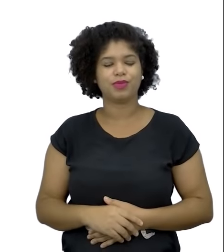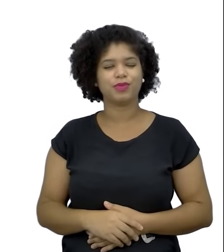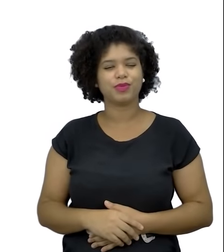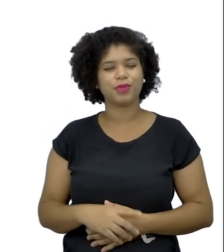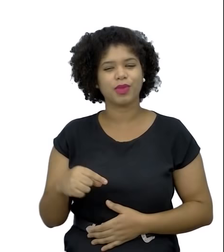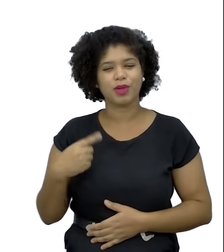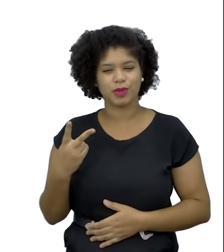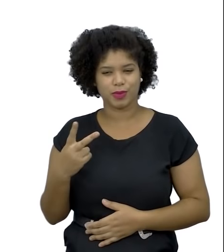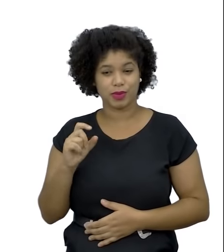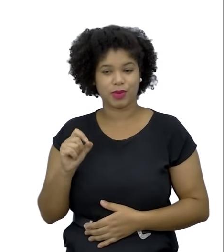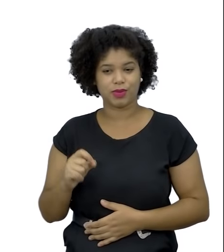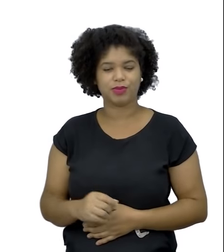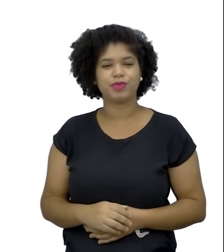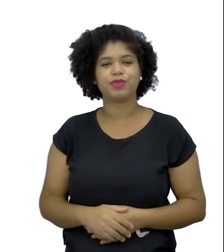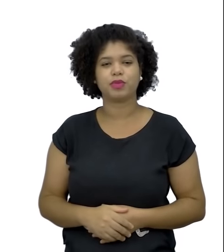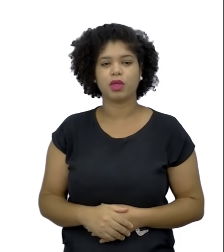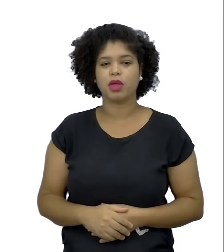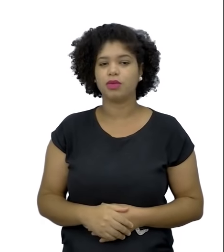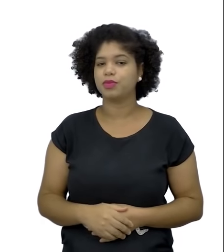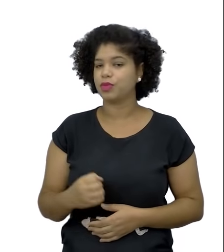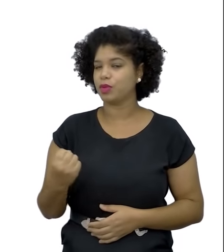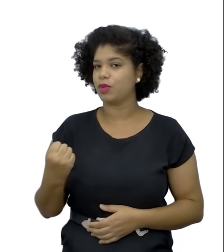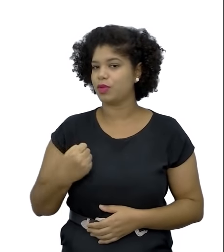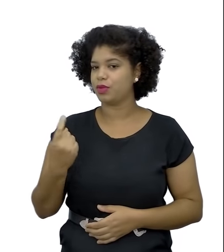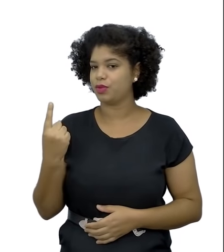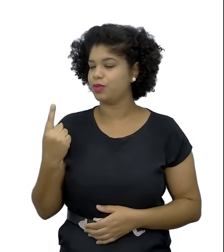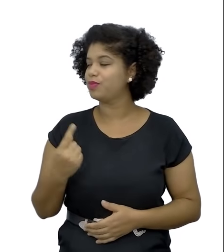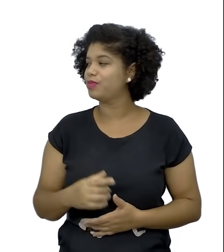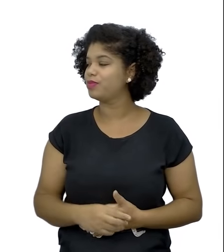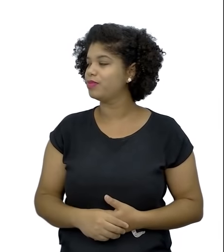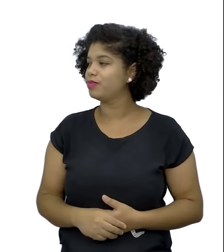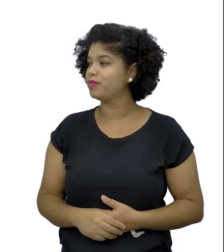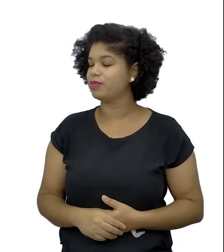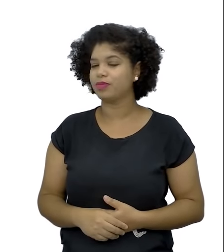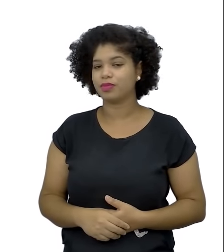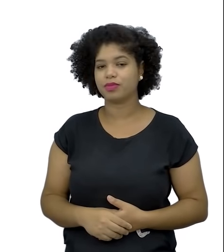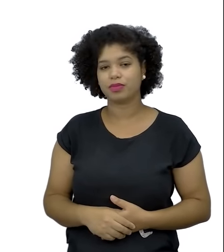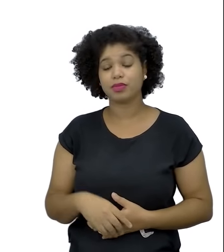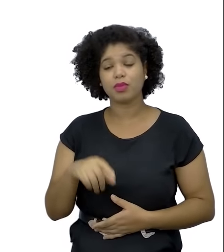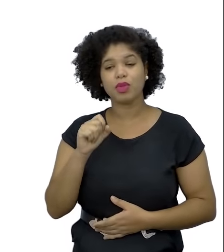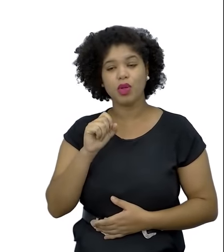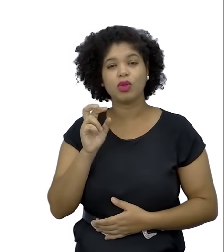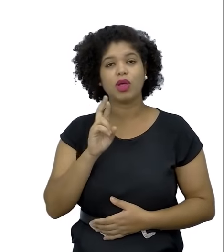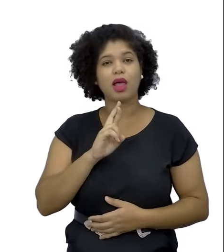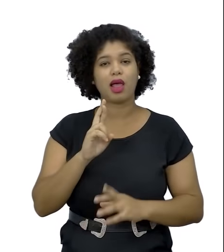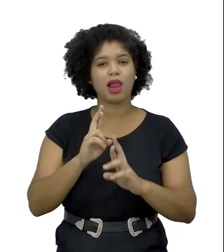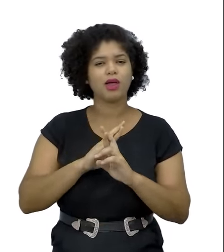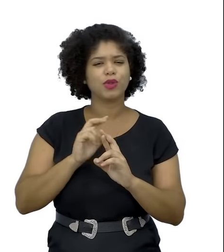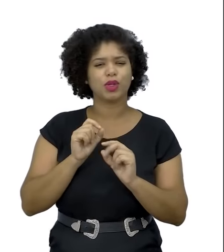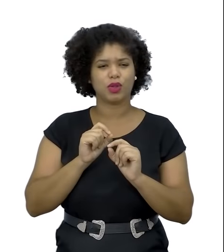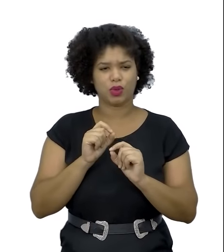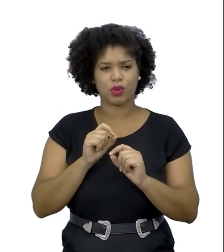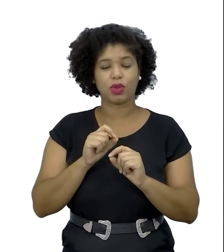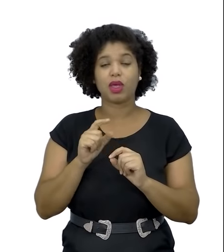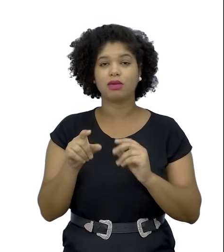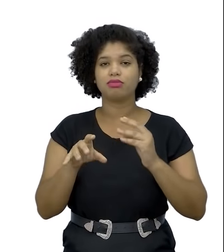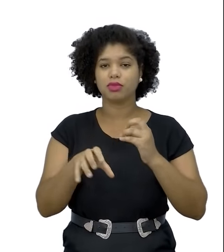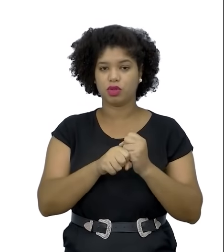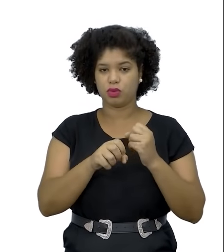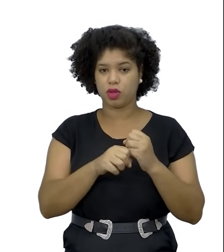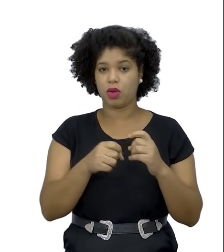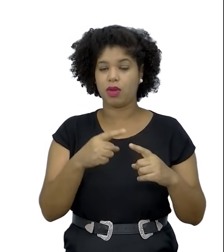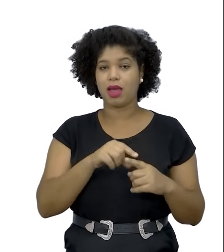olha para o problema 1, envolve a composição, pois cada criança tem